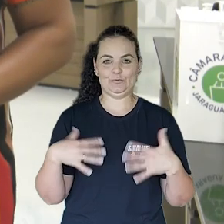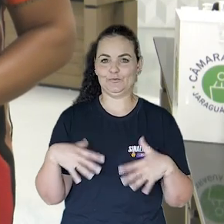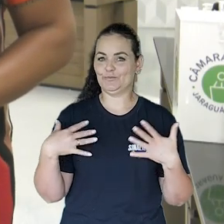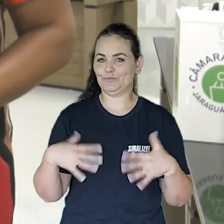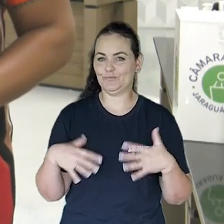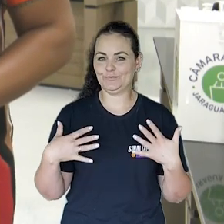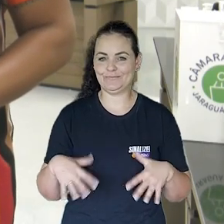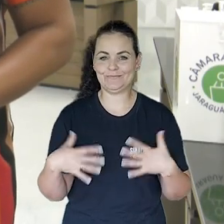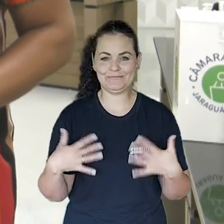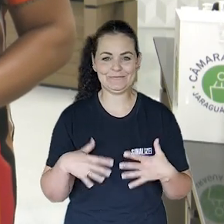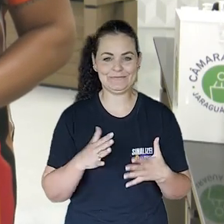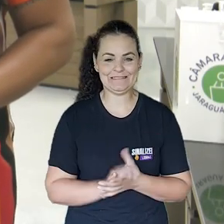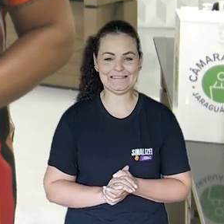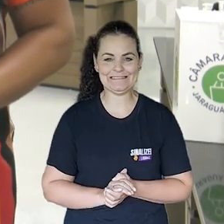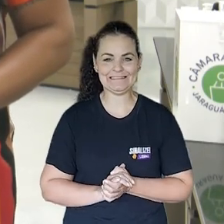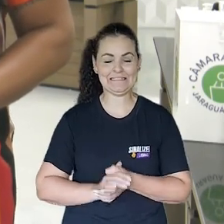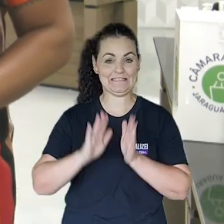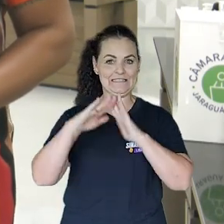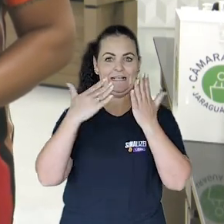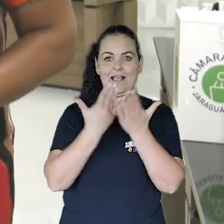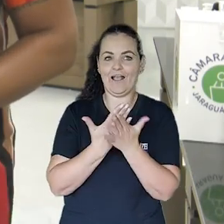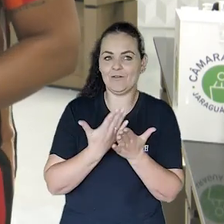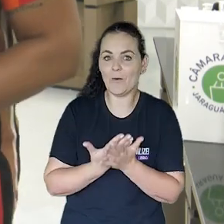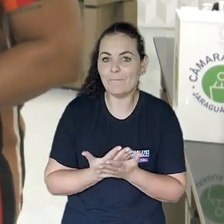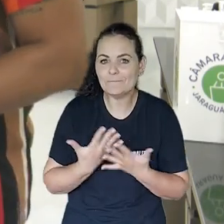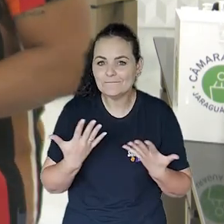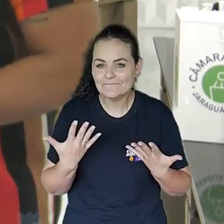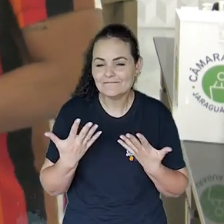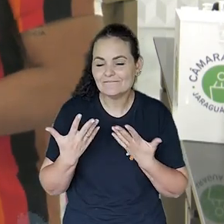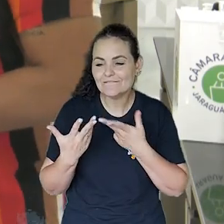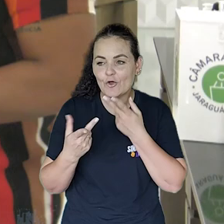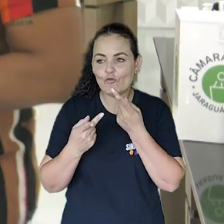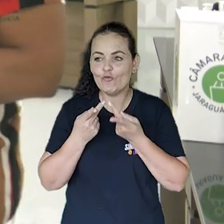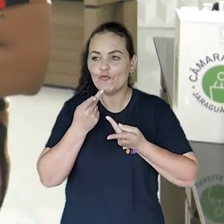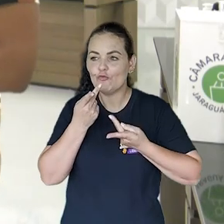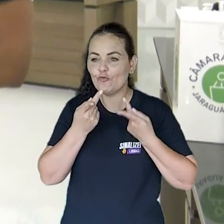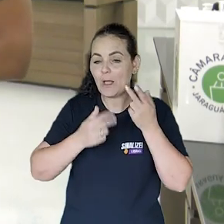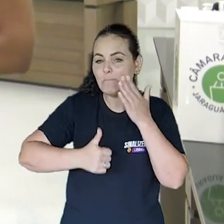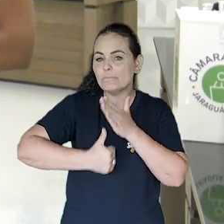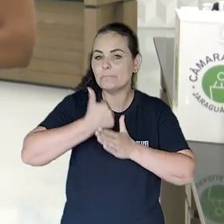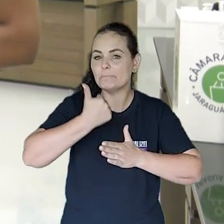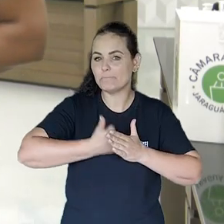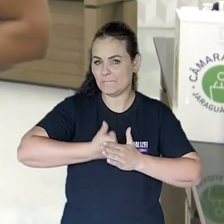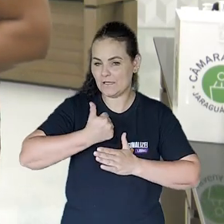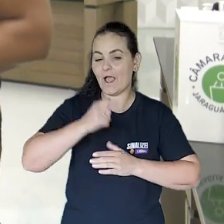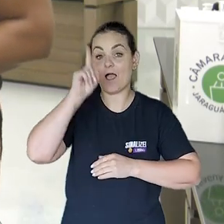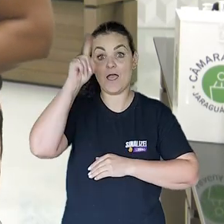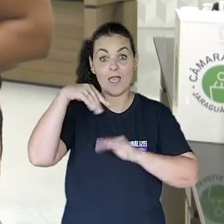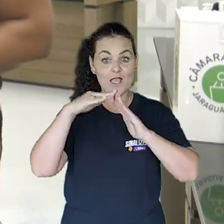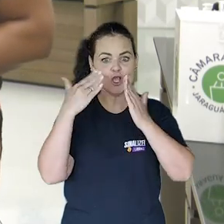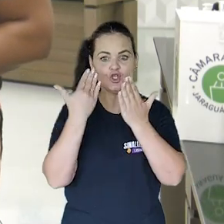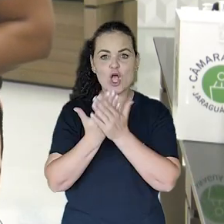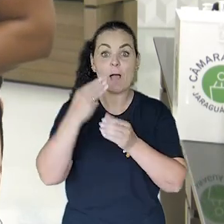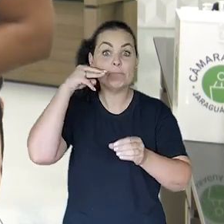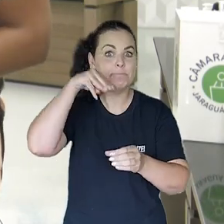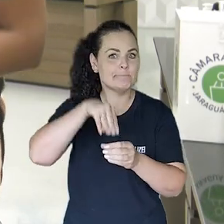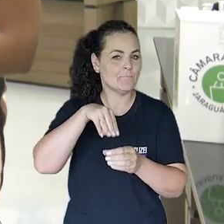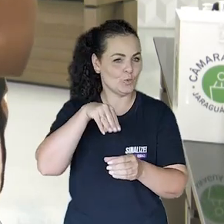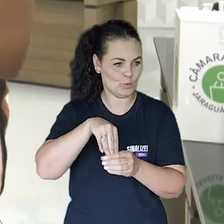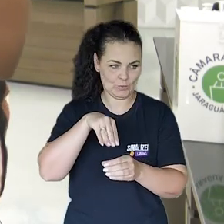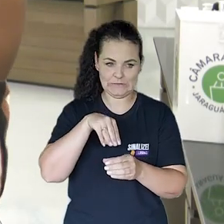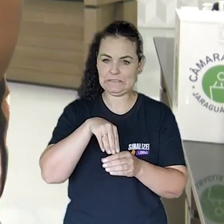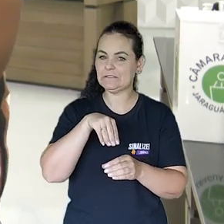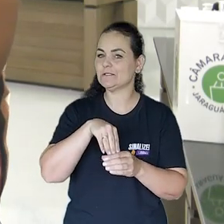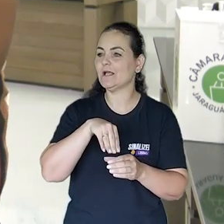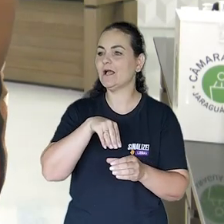que é uma escola de rede municipal de ensino, André. Uma municipal. Escola de rede municipal de ensino. Ela